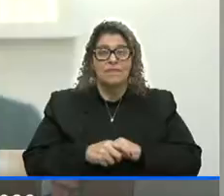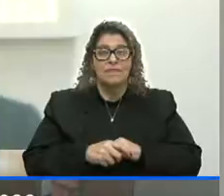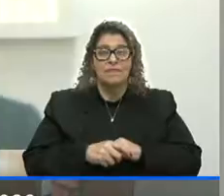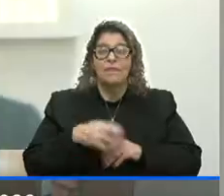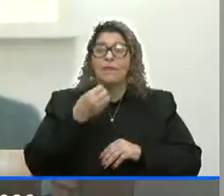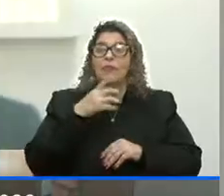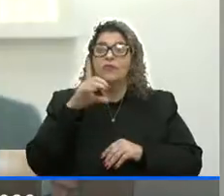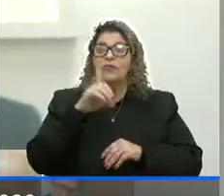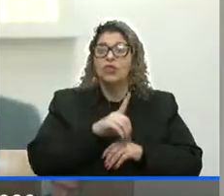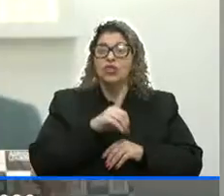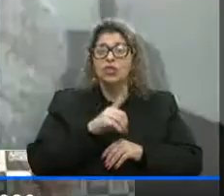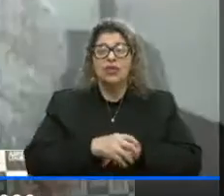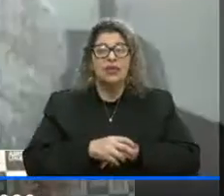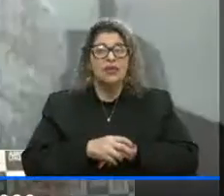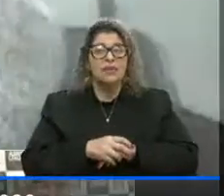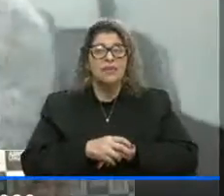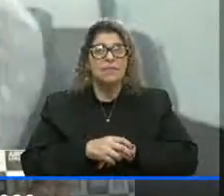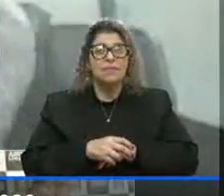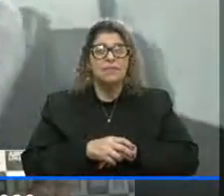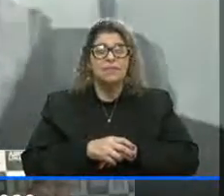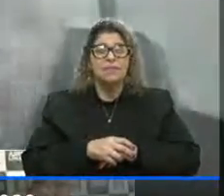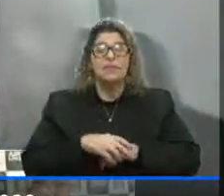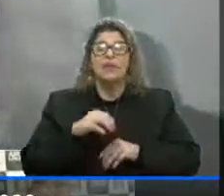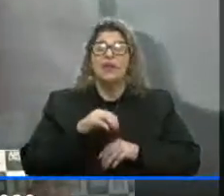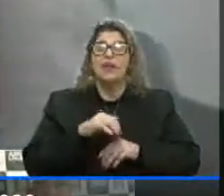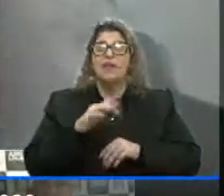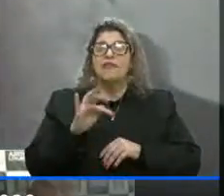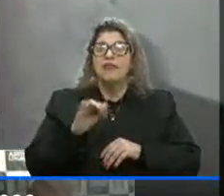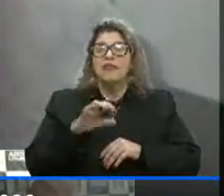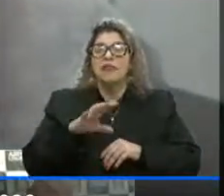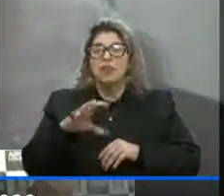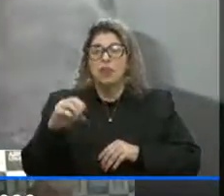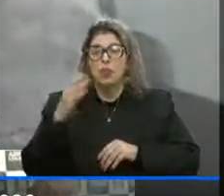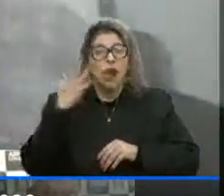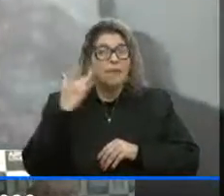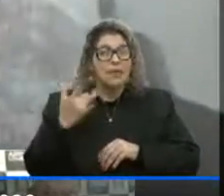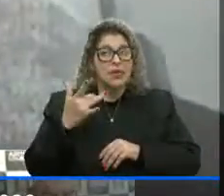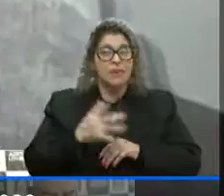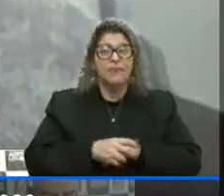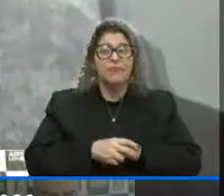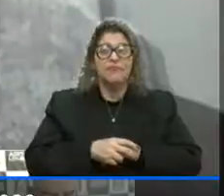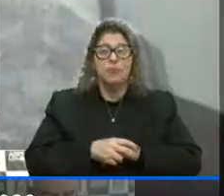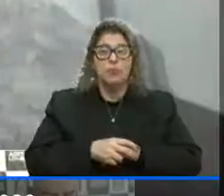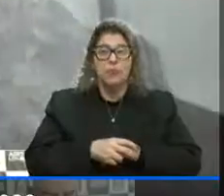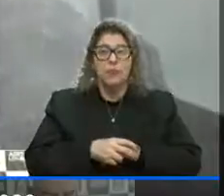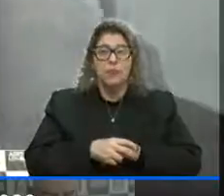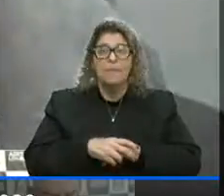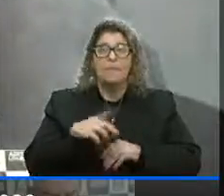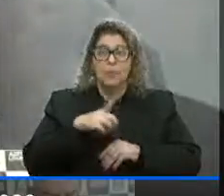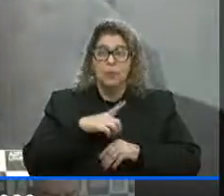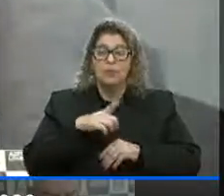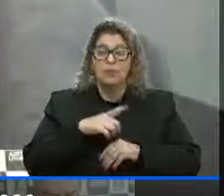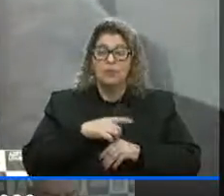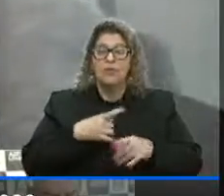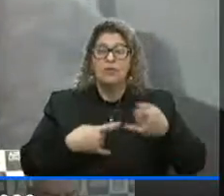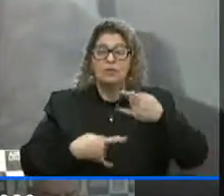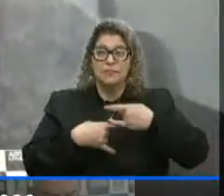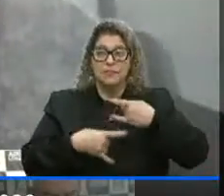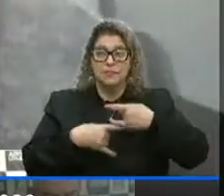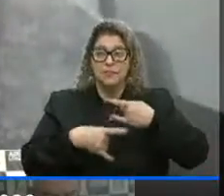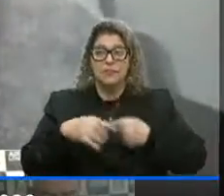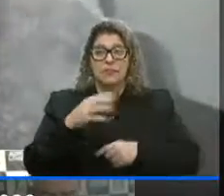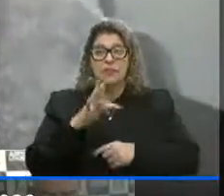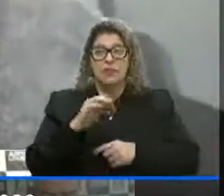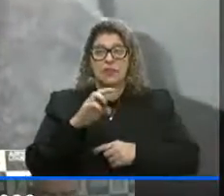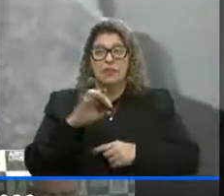Bom dia, amigos, bom dia, colegas, bom dia, presidente Federico. Amanhã, deputado Federico, eu tenho uma live com o